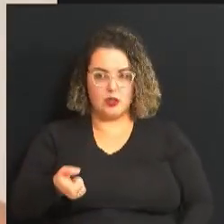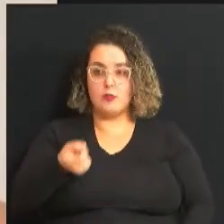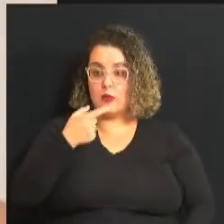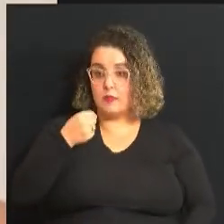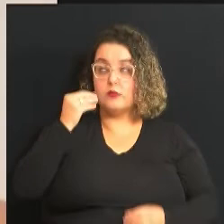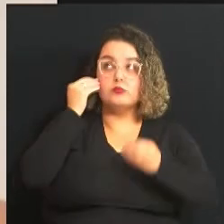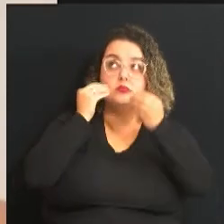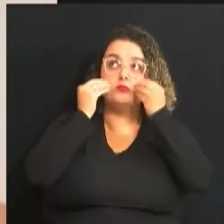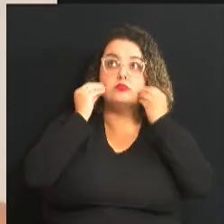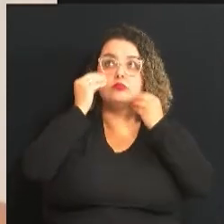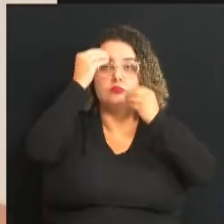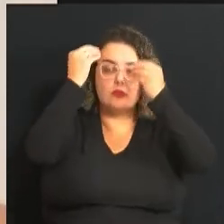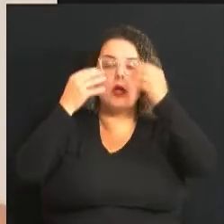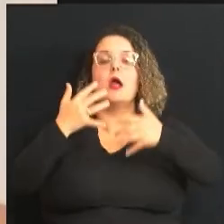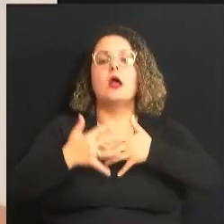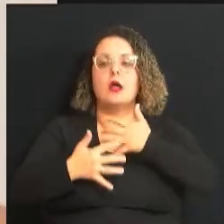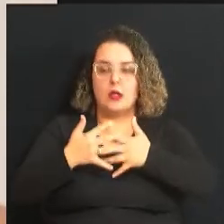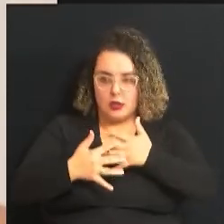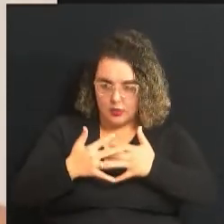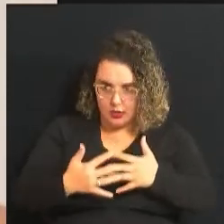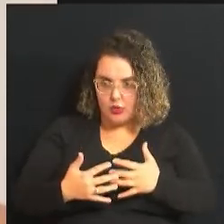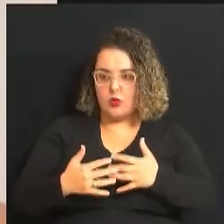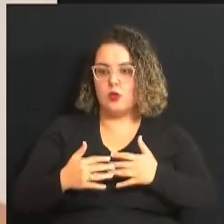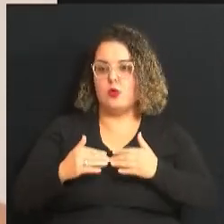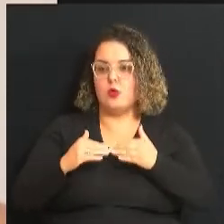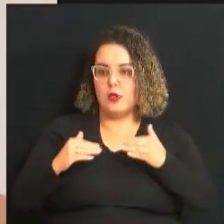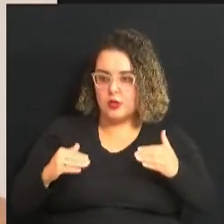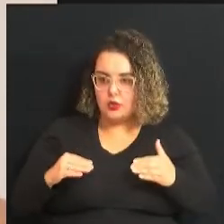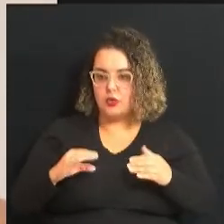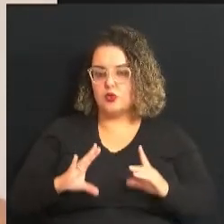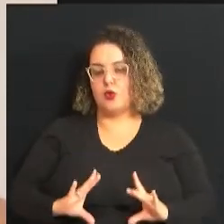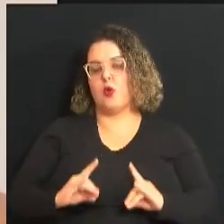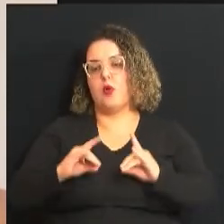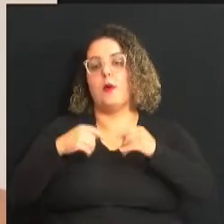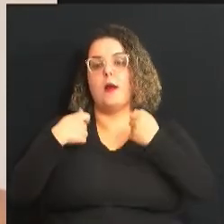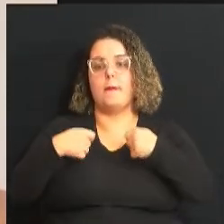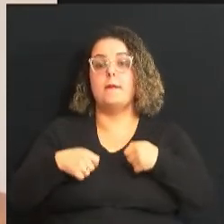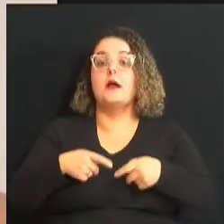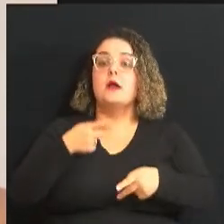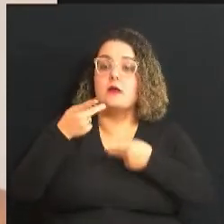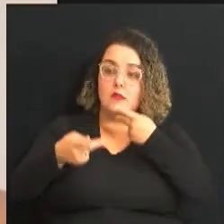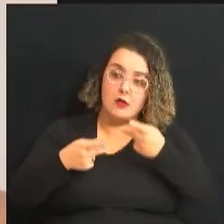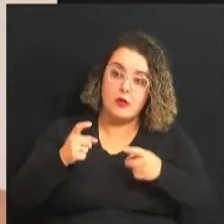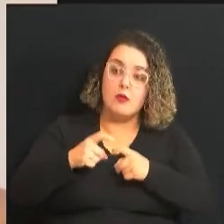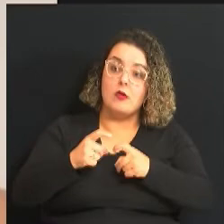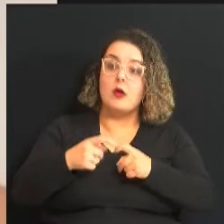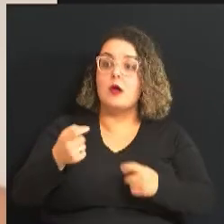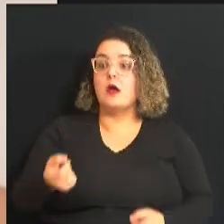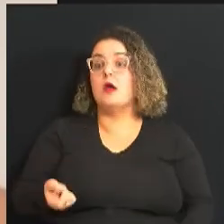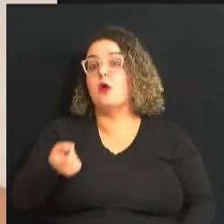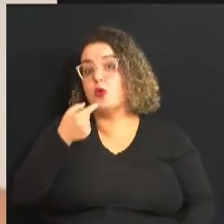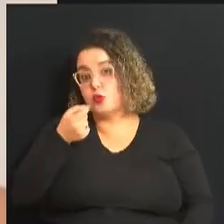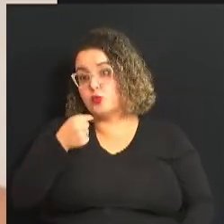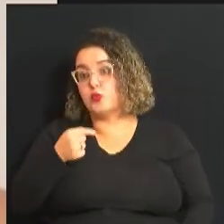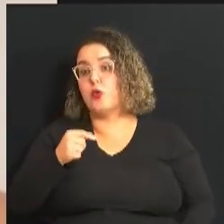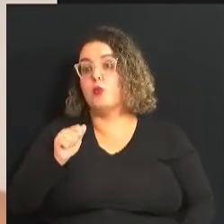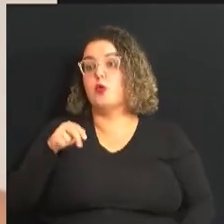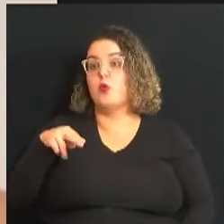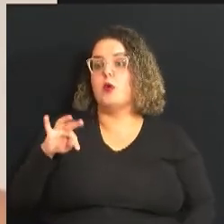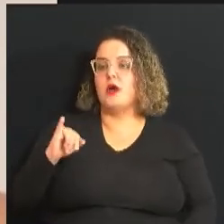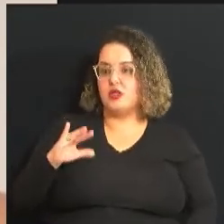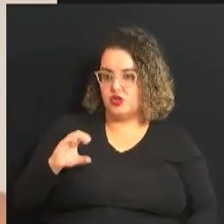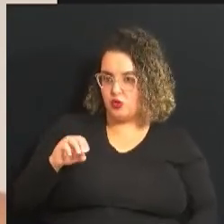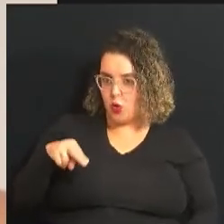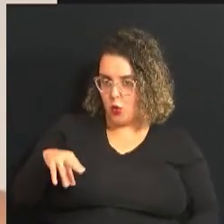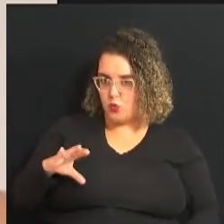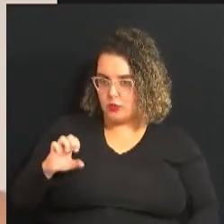vezes, que interferem com o eixo hormonal. Precisa avisar o médico, fala, olha, eu tomo esse anticoncepcional, vai interferir